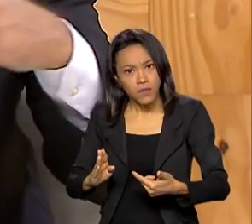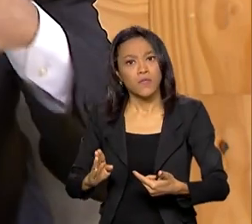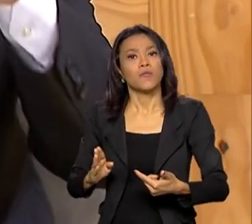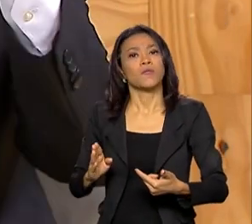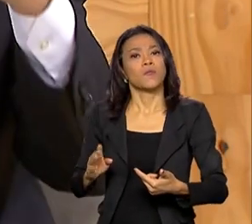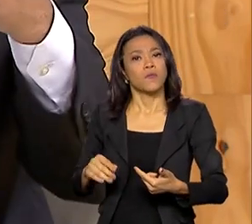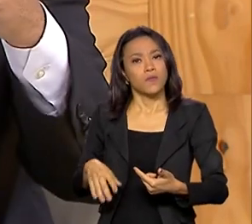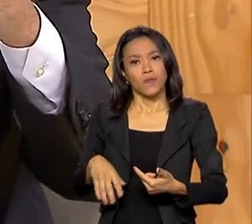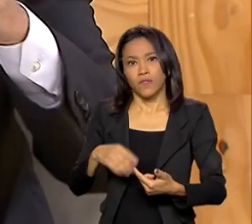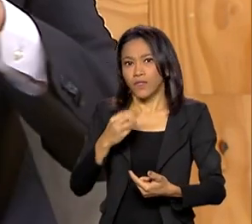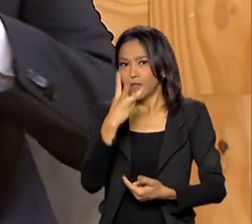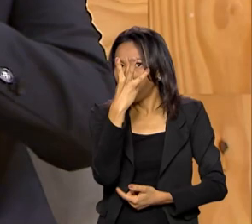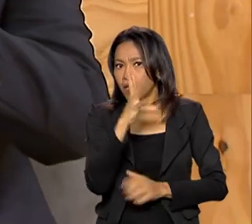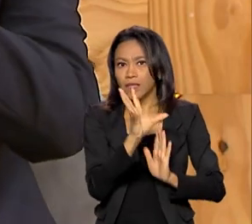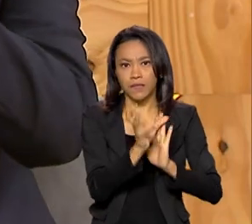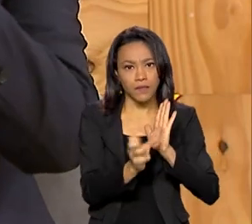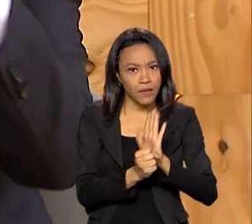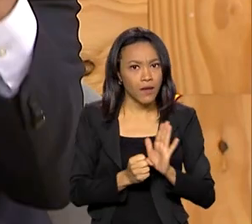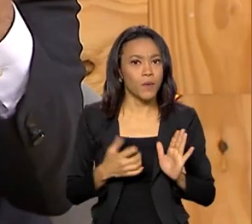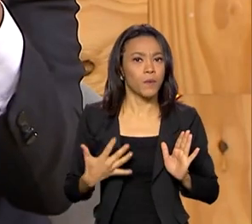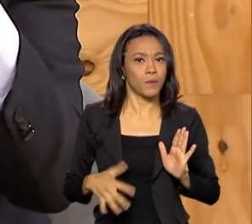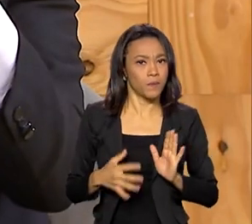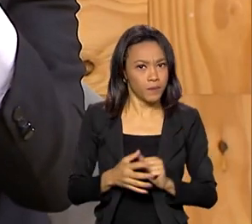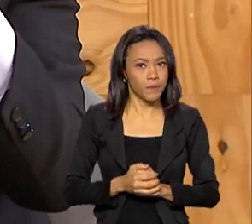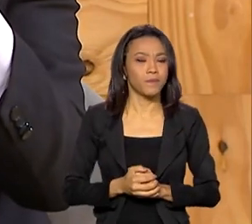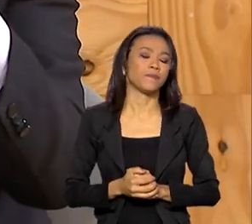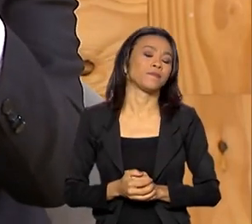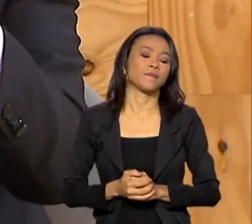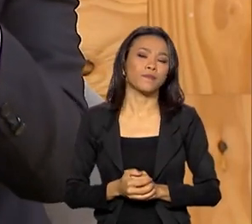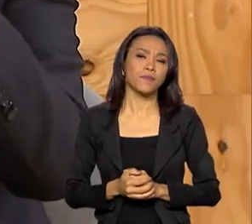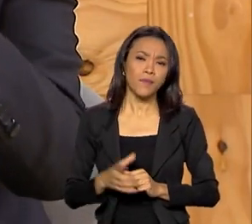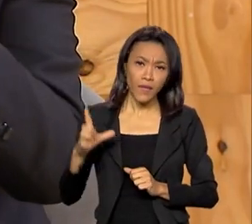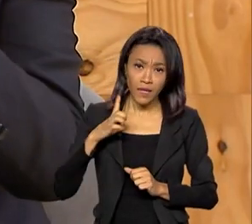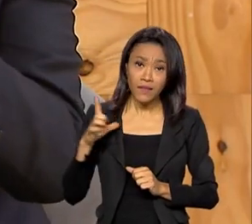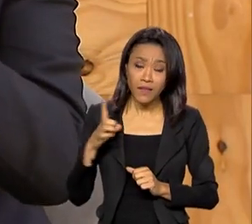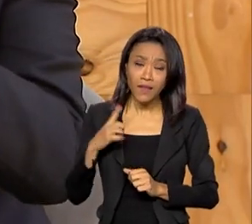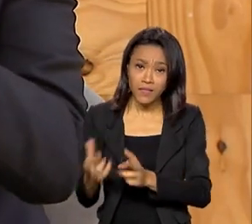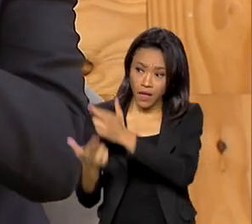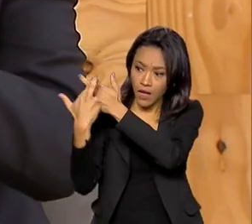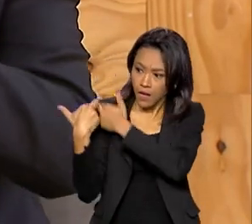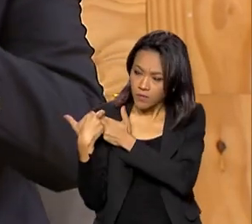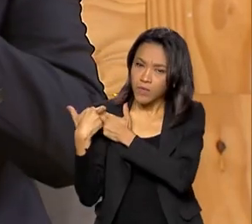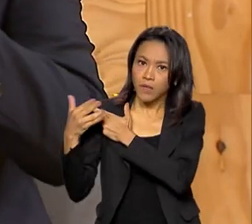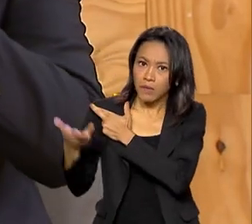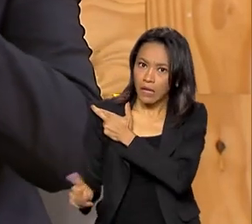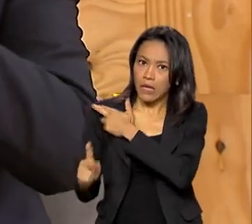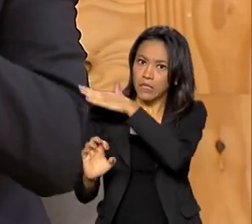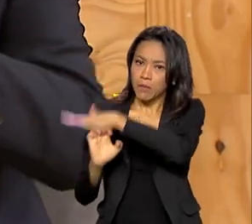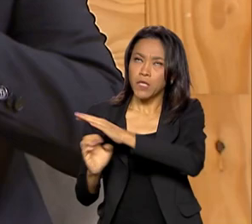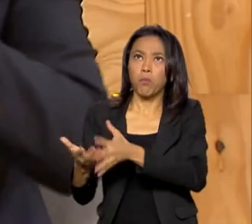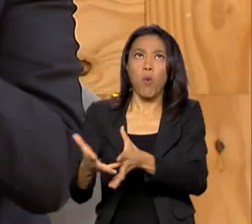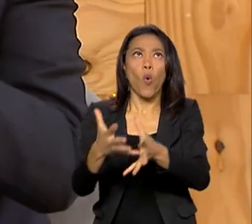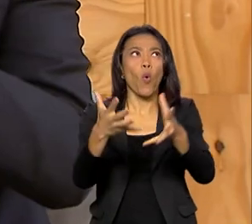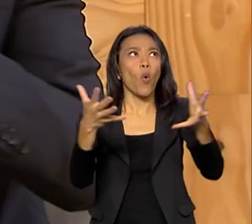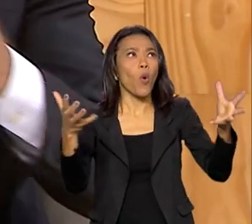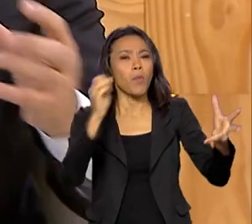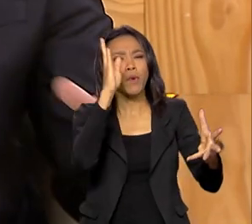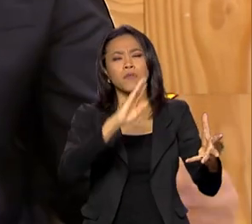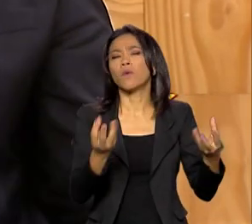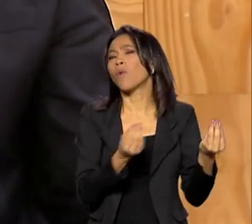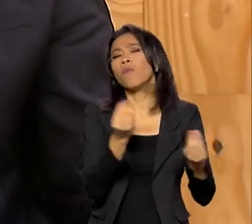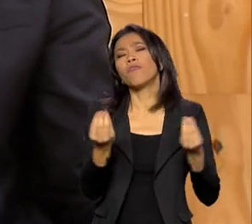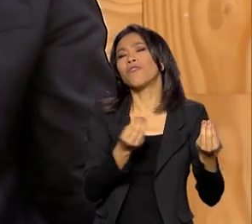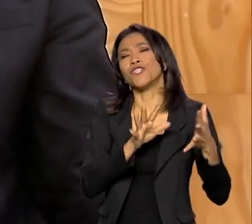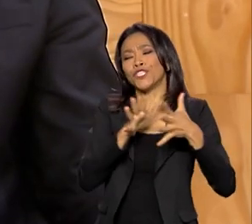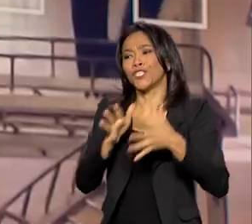história de 3 séculos e tem, né, essas dimensões que nós pontuamos aqui. Como é que foi chegar ali e enfrentar esse